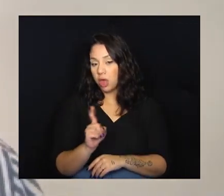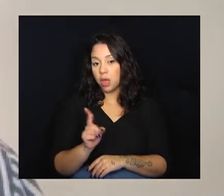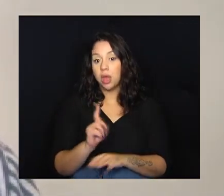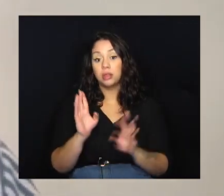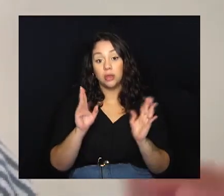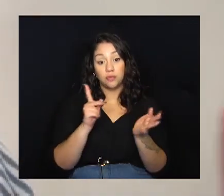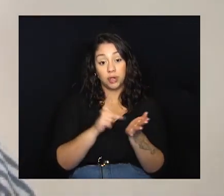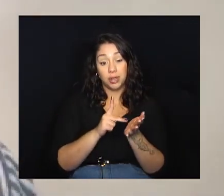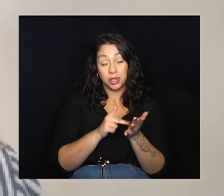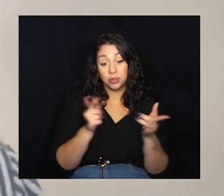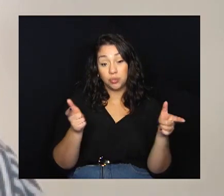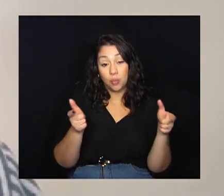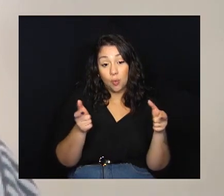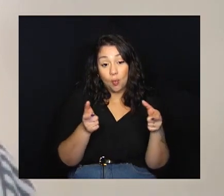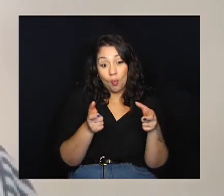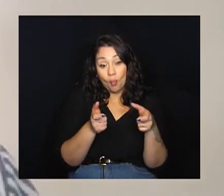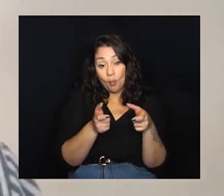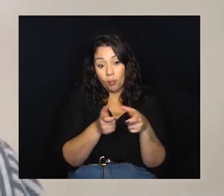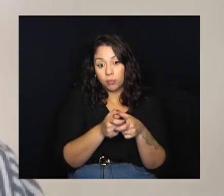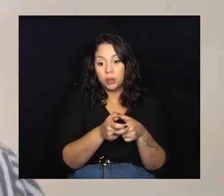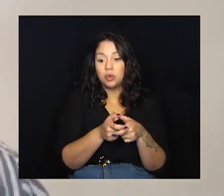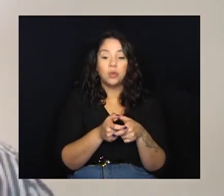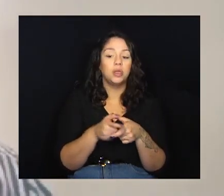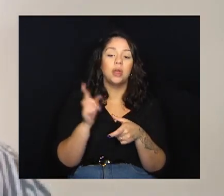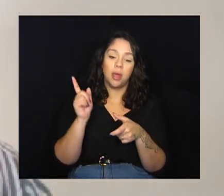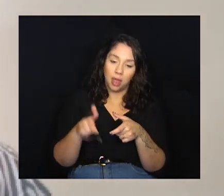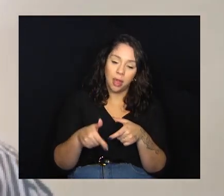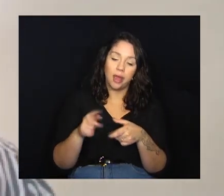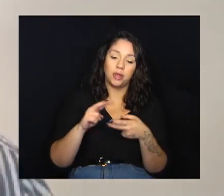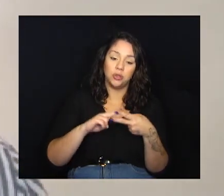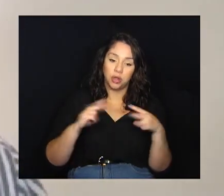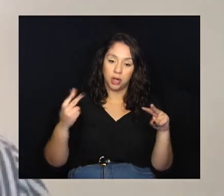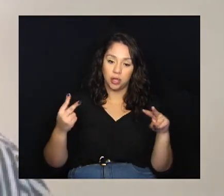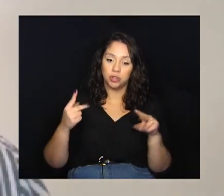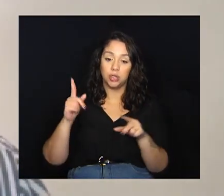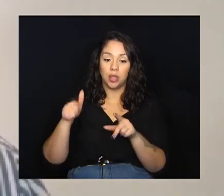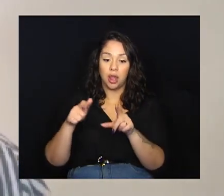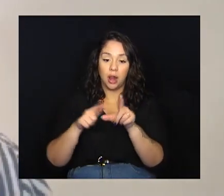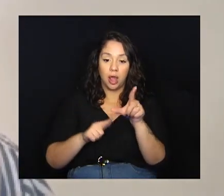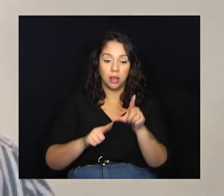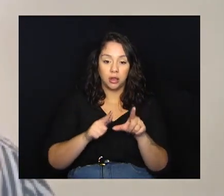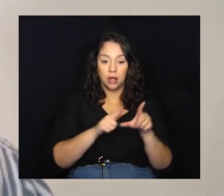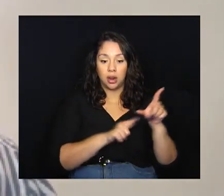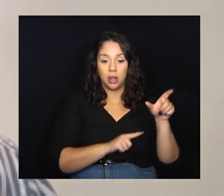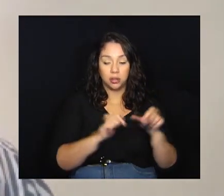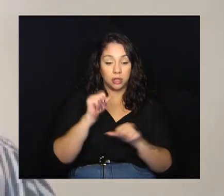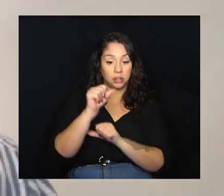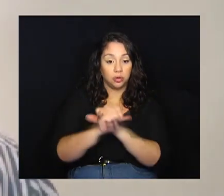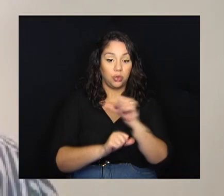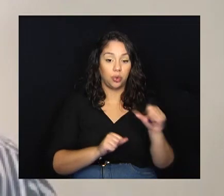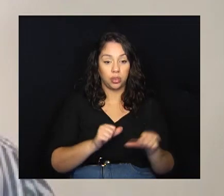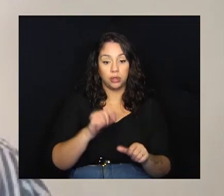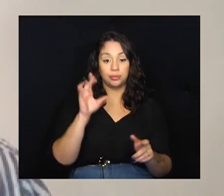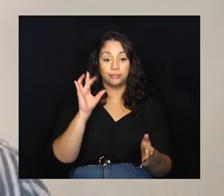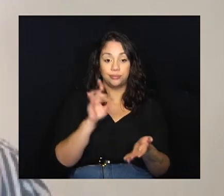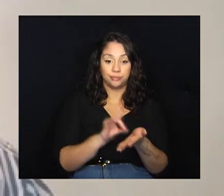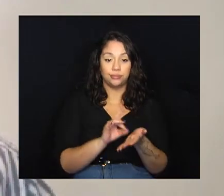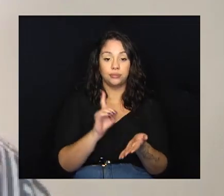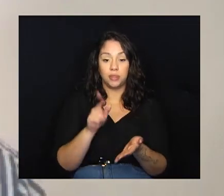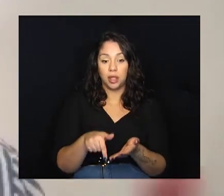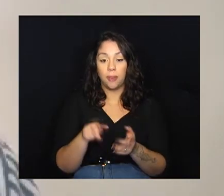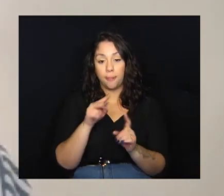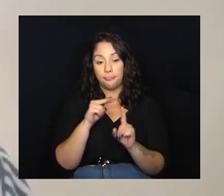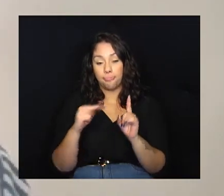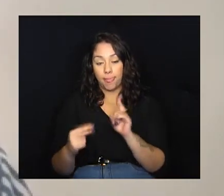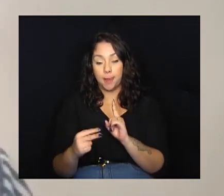a minoria dos casos são esses casos que eu te falei que é uma troca de letrinhas leva ao autismo é determinado do ponto de vista